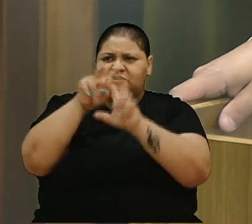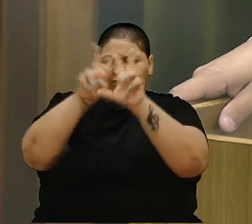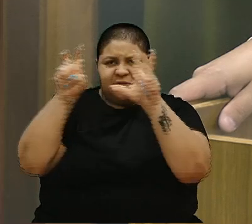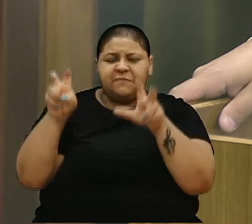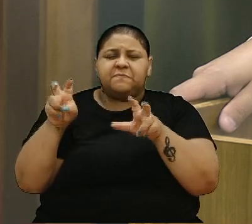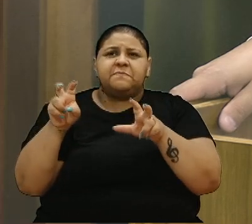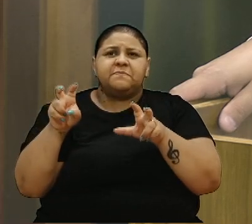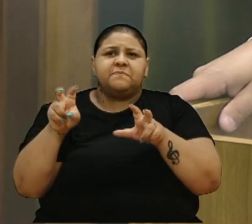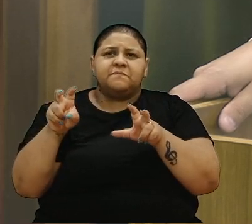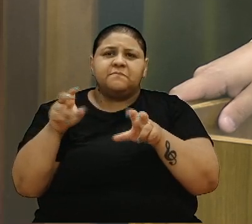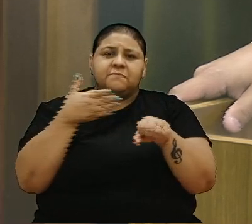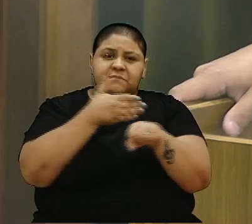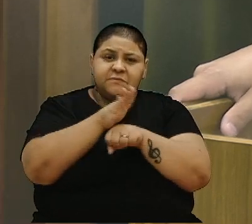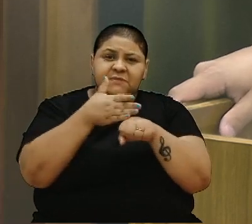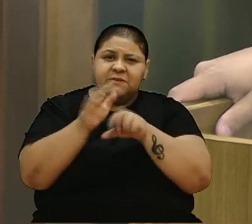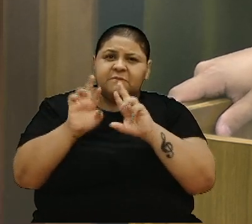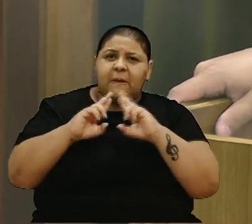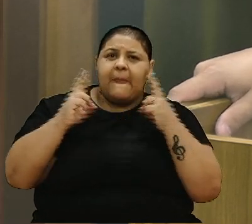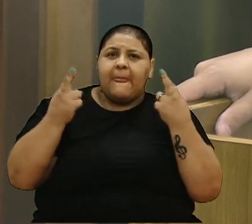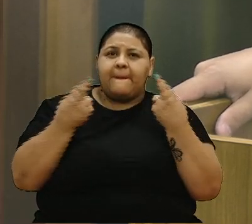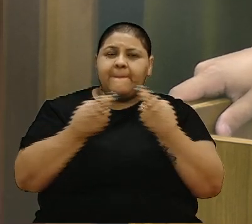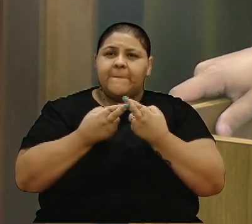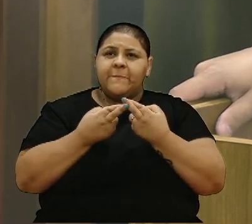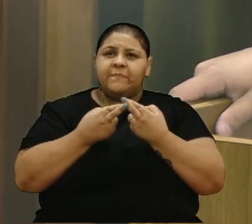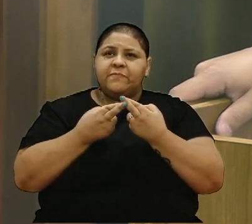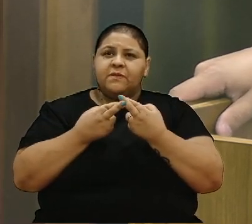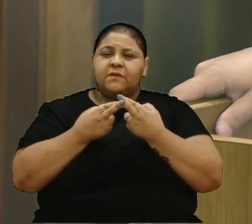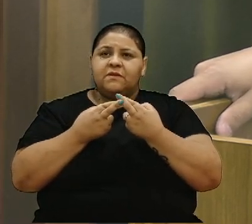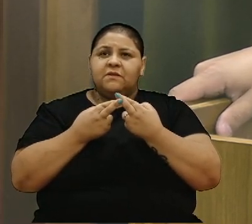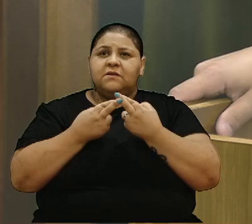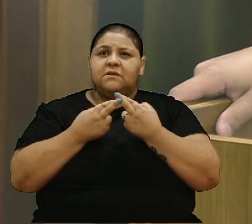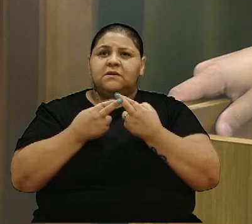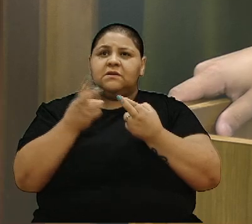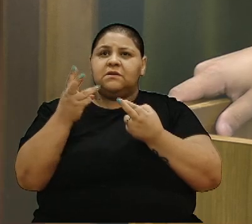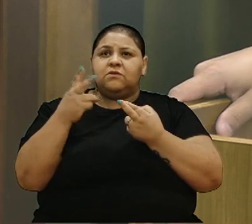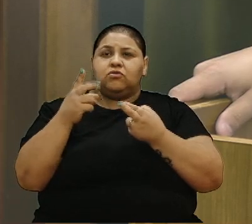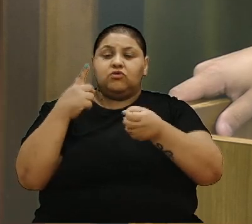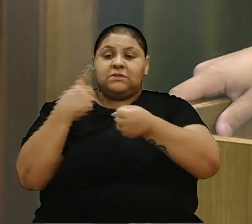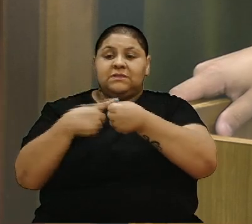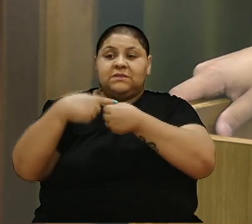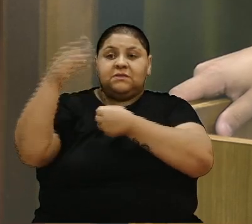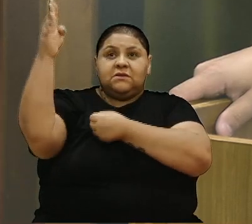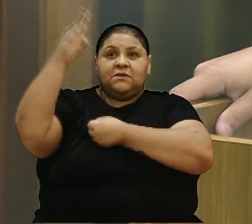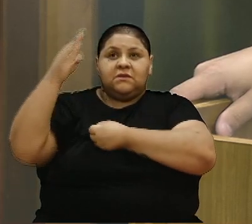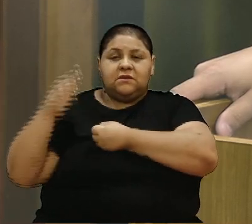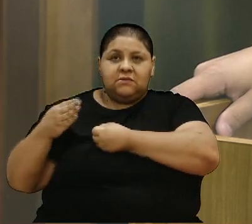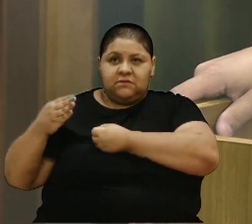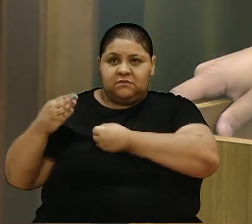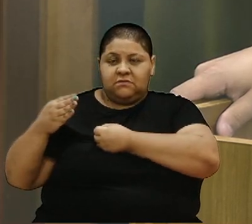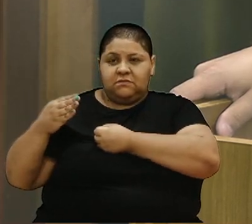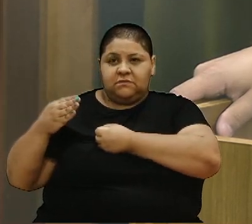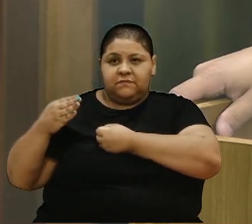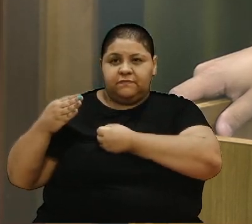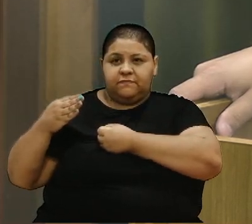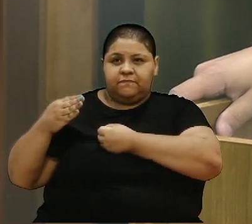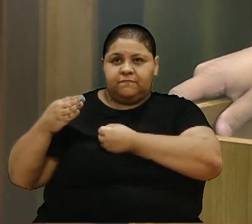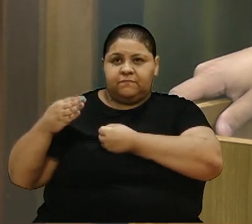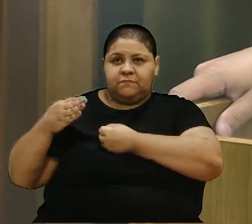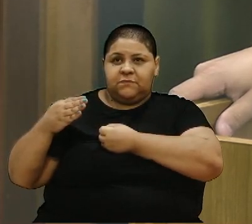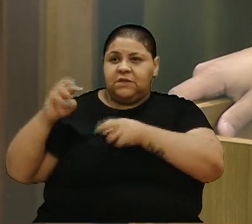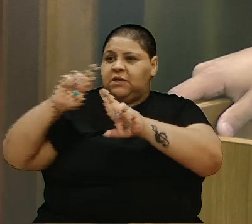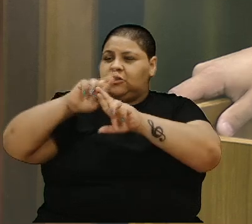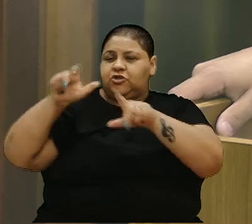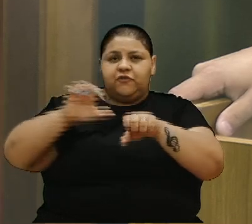Petrini. Participamos lá na reunião da Rede Legislativa. São 12 cidades do Brasil, cidades de